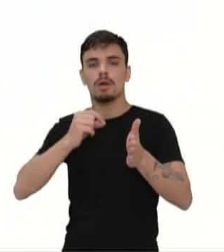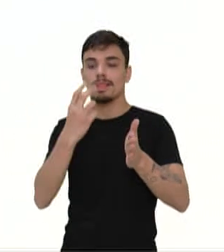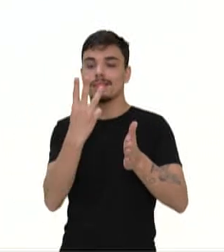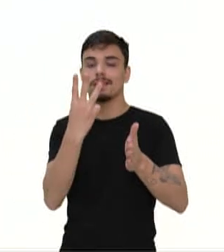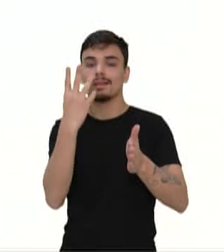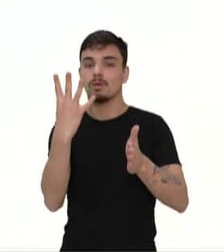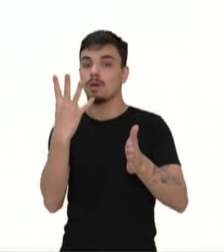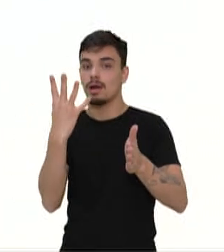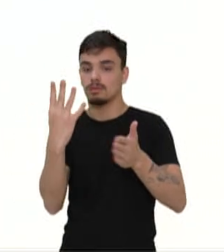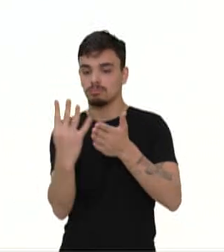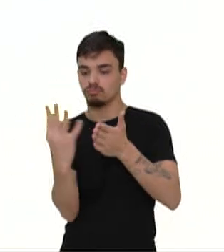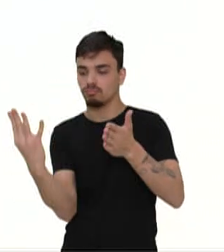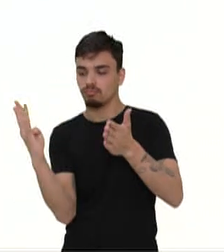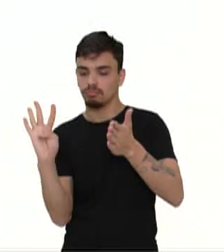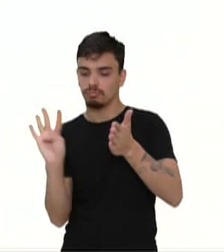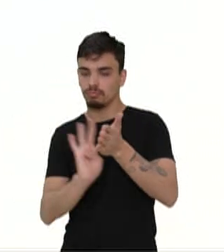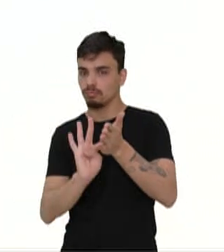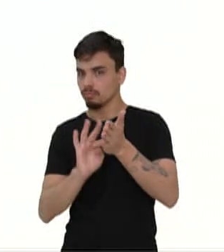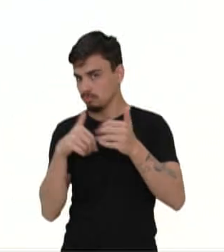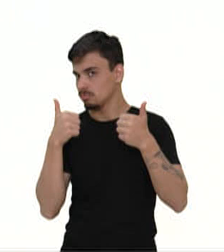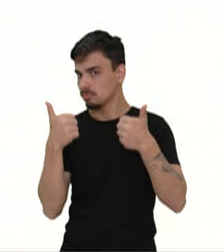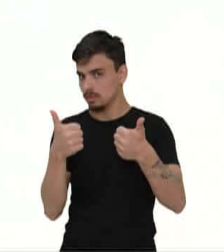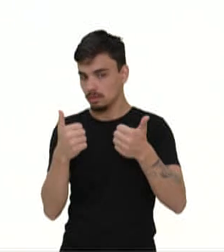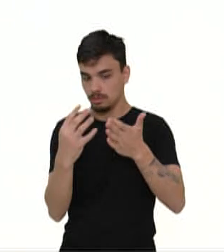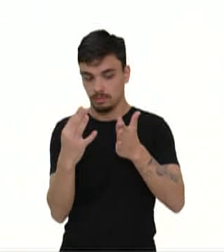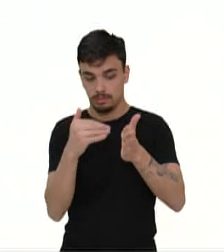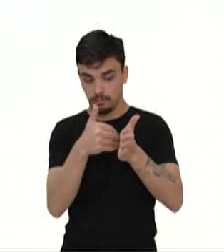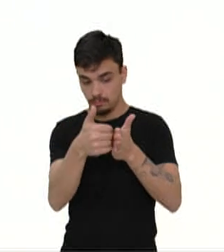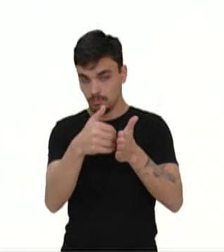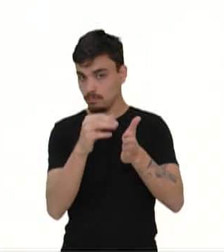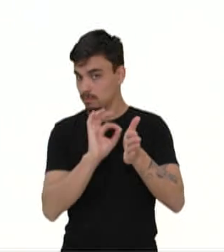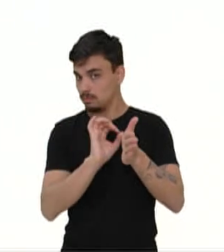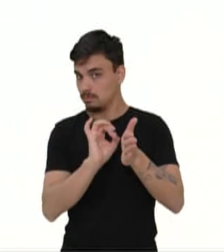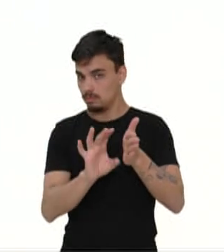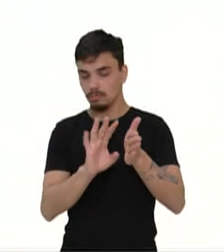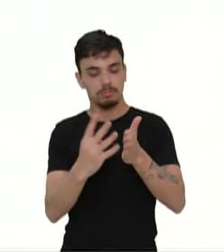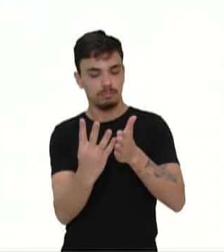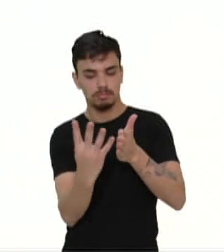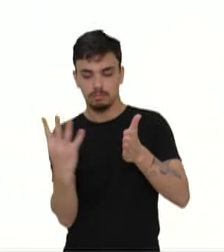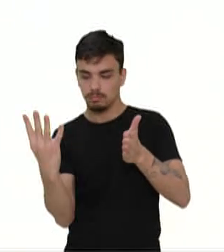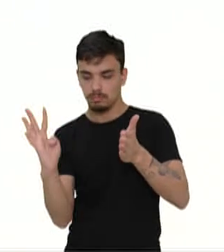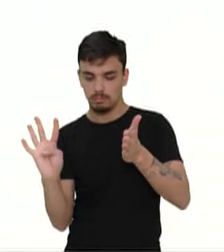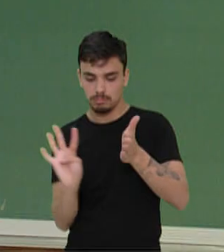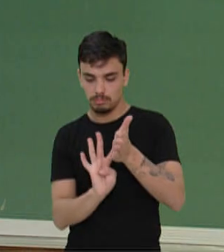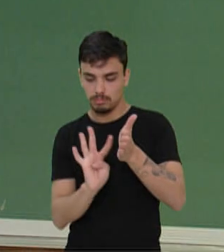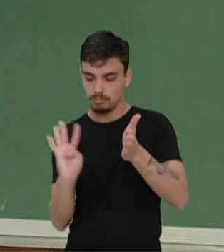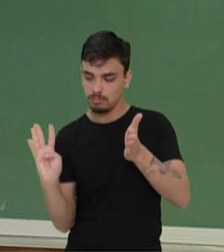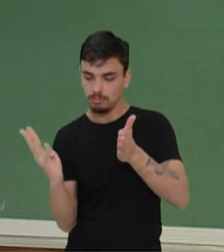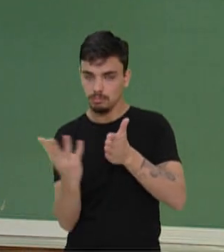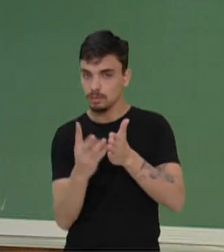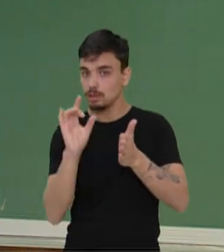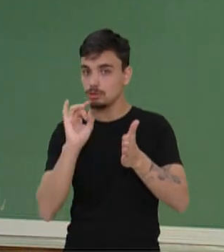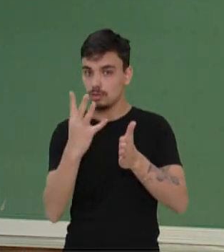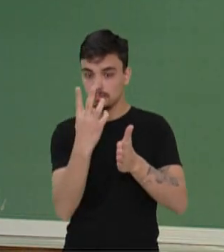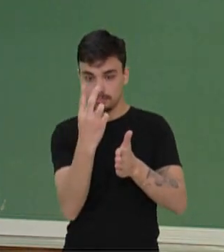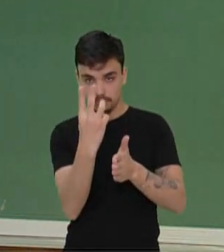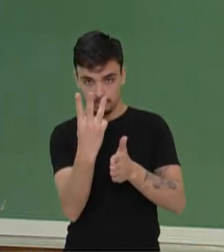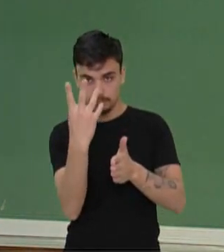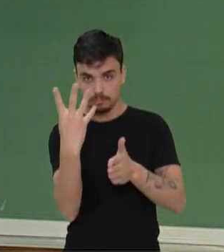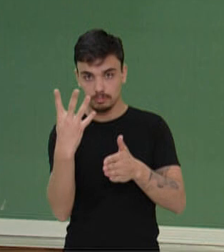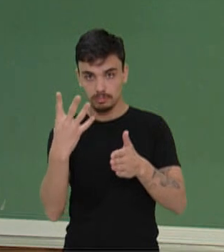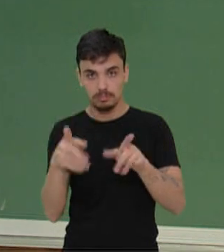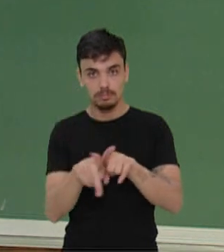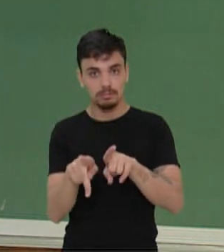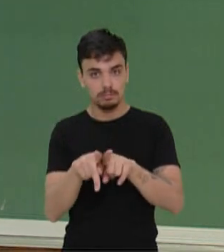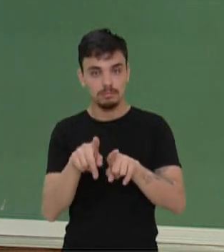metros de cerca, ok? Então, eu tenho 34 metros para poder passar nesse